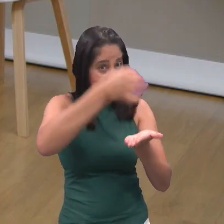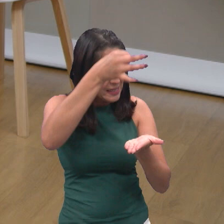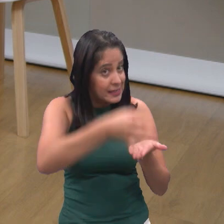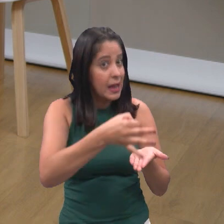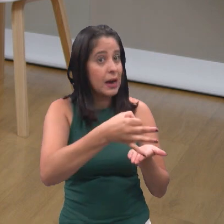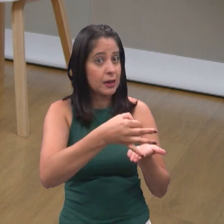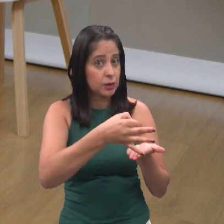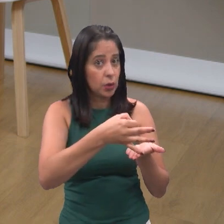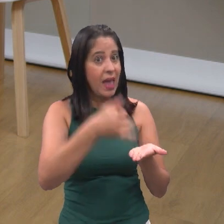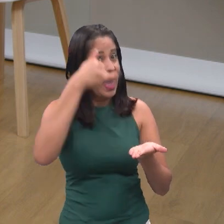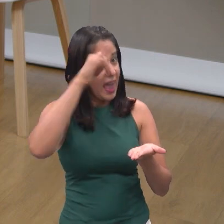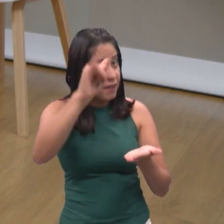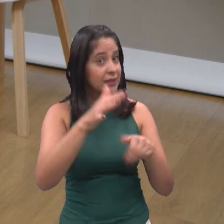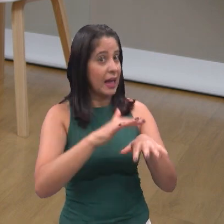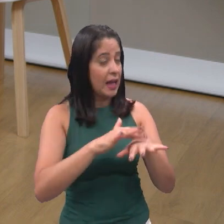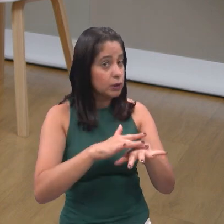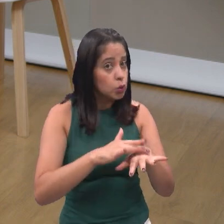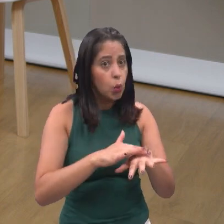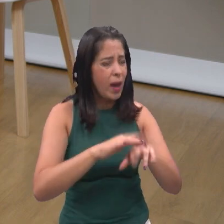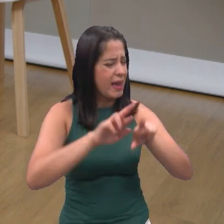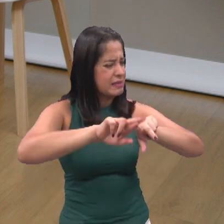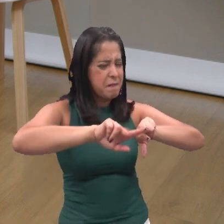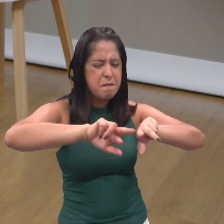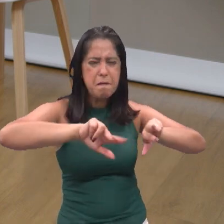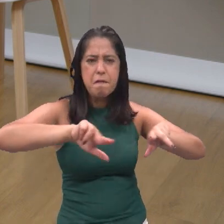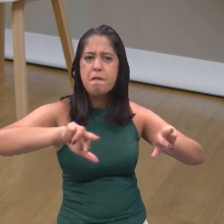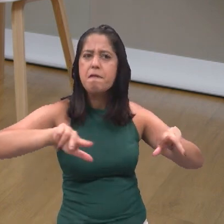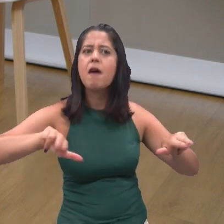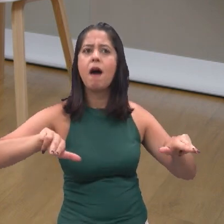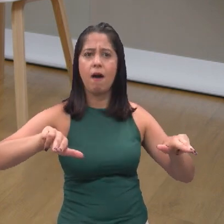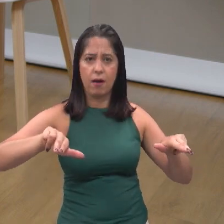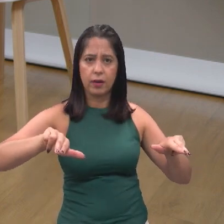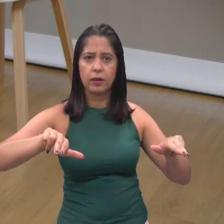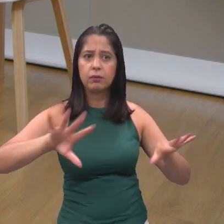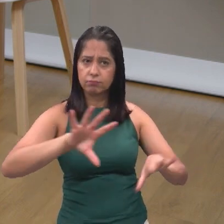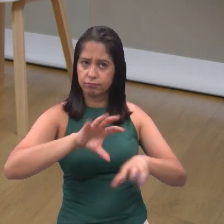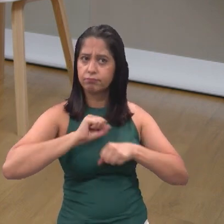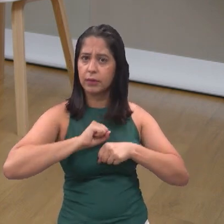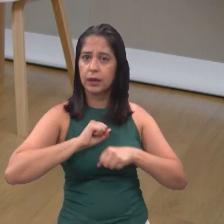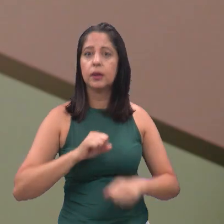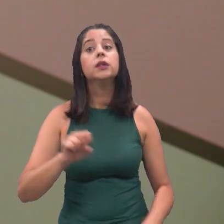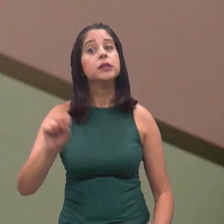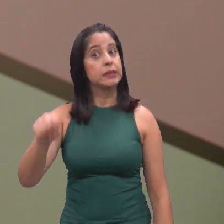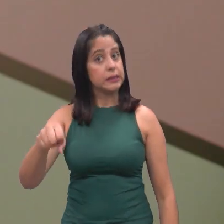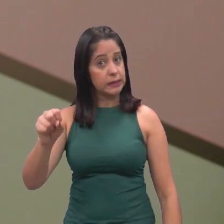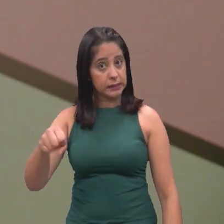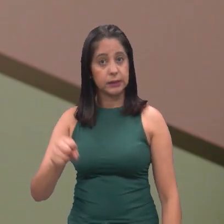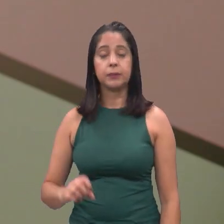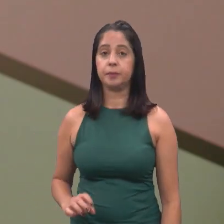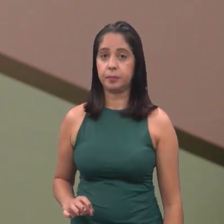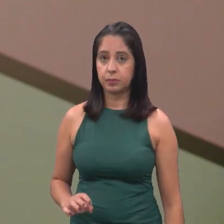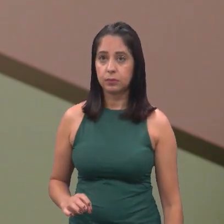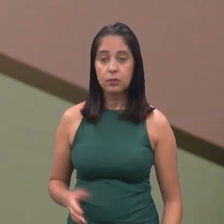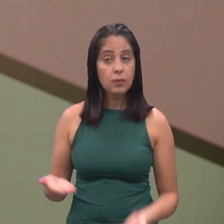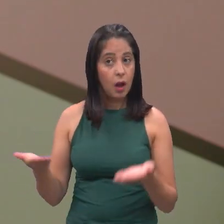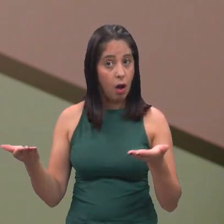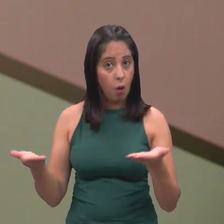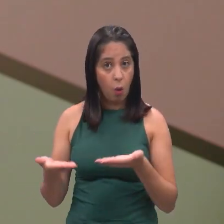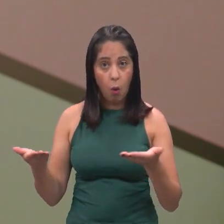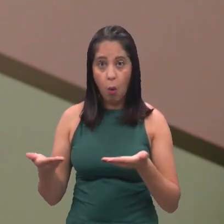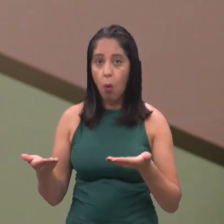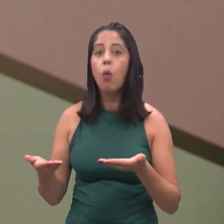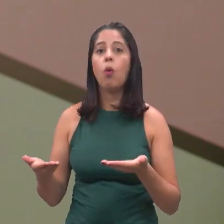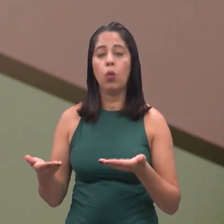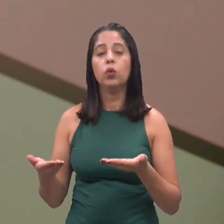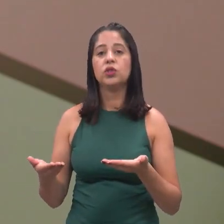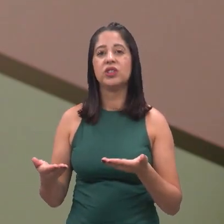só a pneumonia, mas outras doenças infecto-contagiosas também, né? Exatamente. Então, assim, hoje em dia a gente atende muito